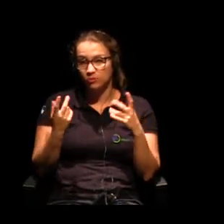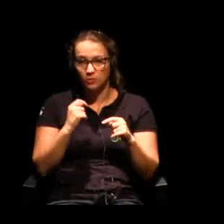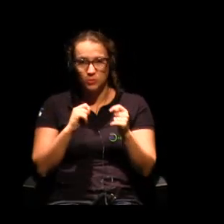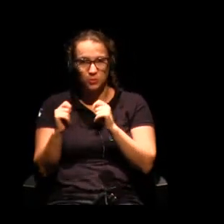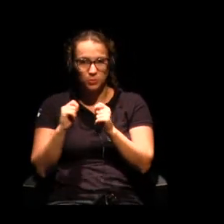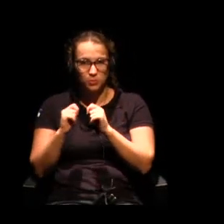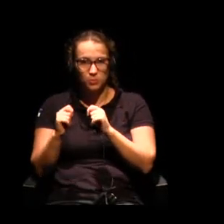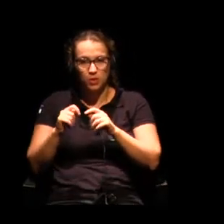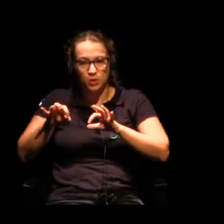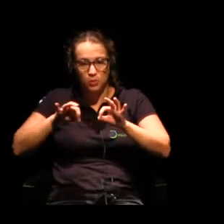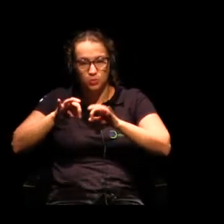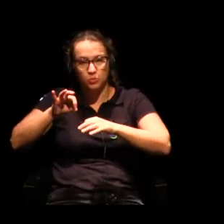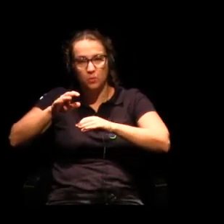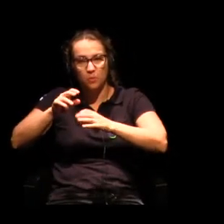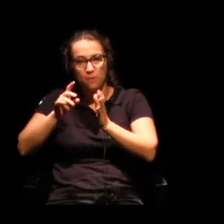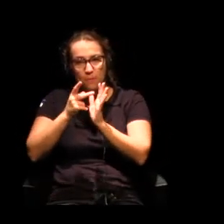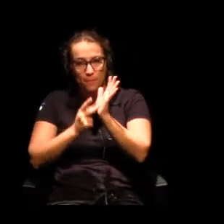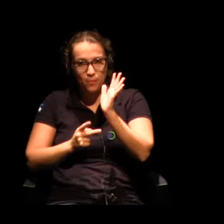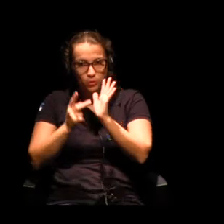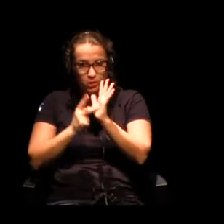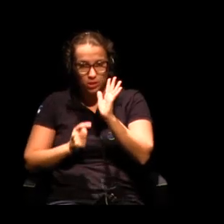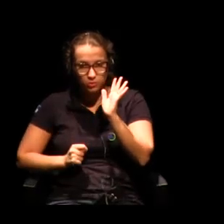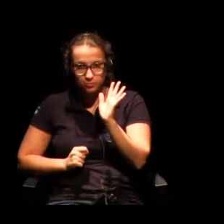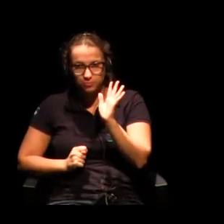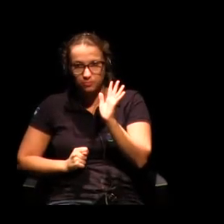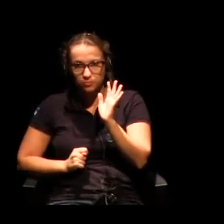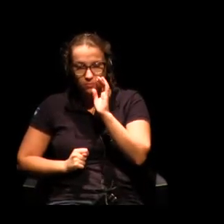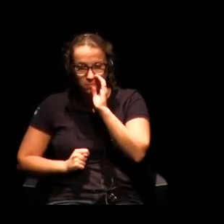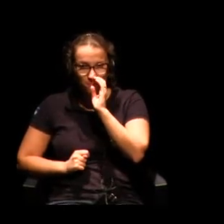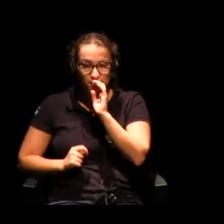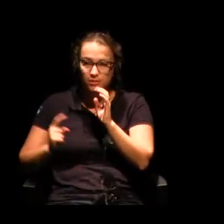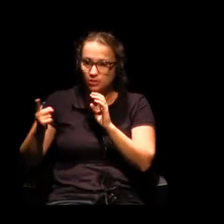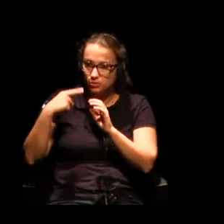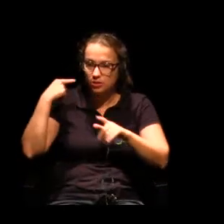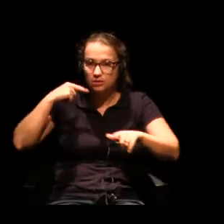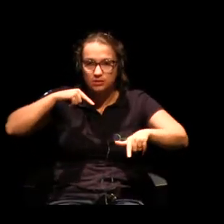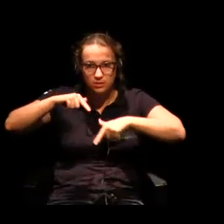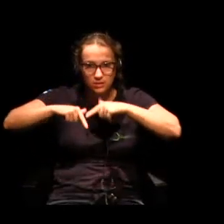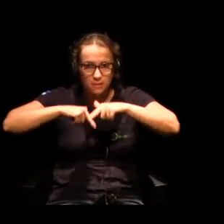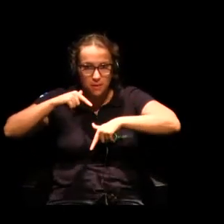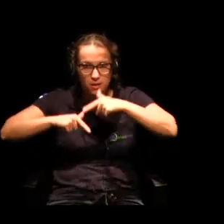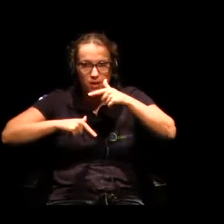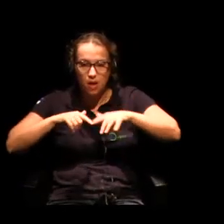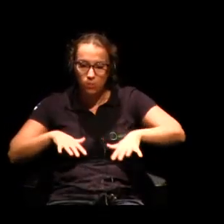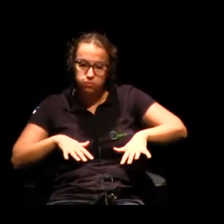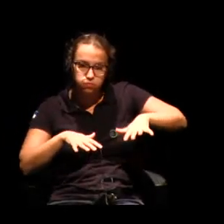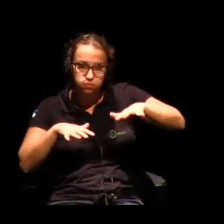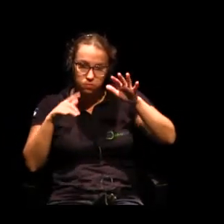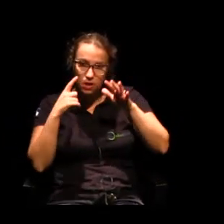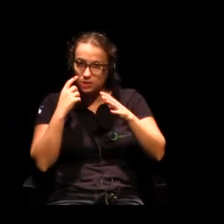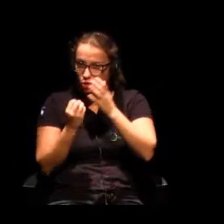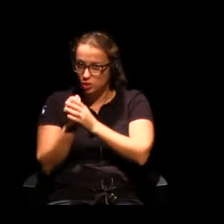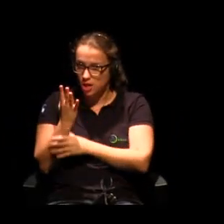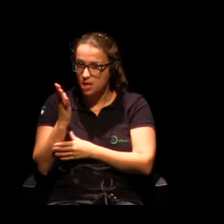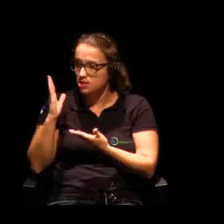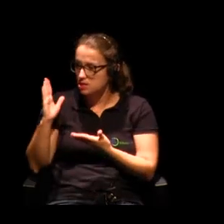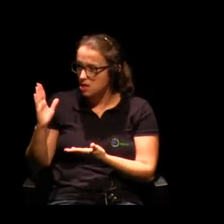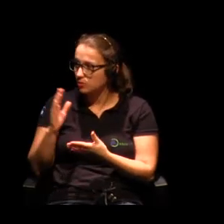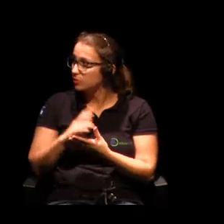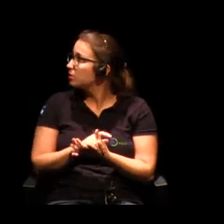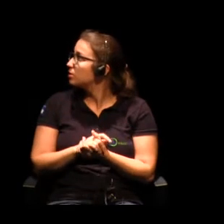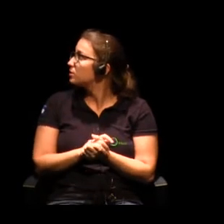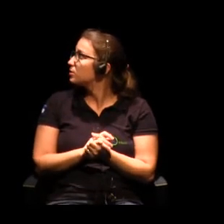ser fatoriados ao custo do projeto. Então, estamos trabalhando nesses lugares inundados.